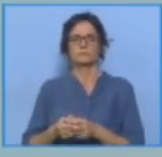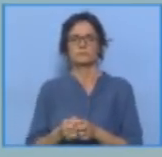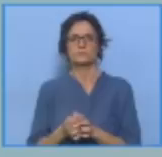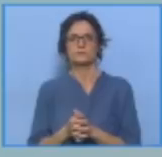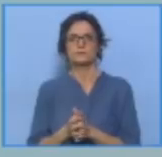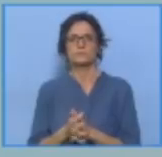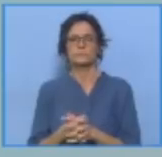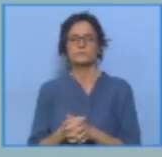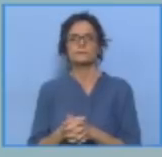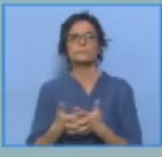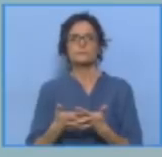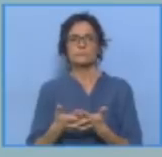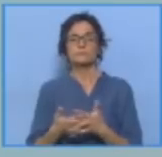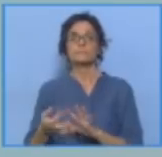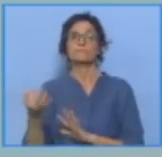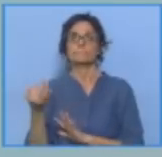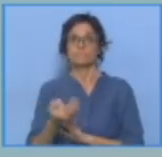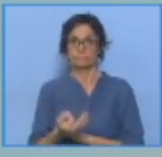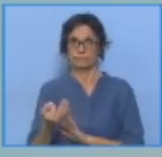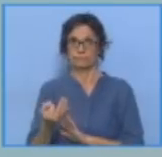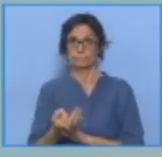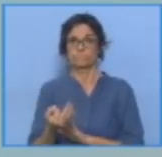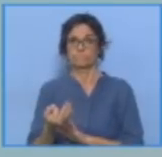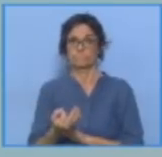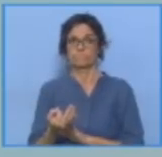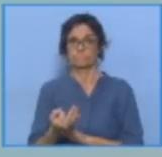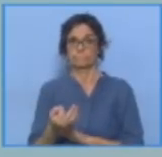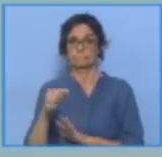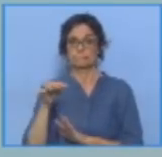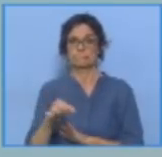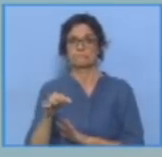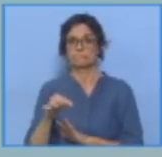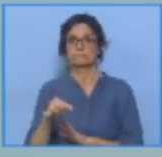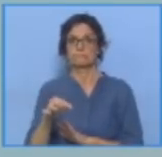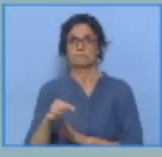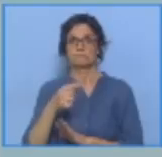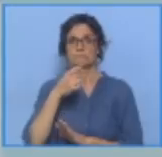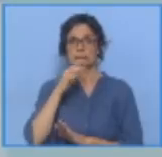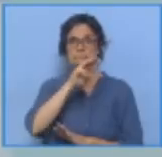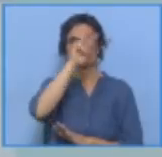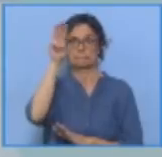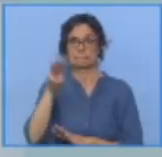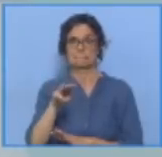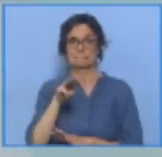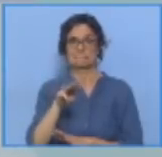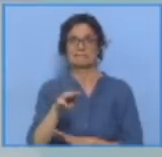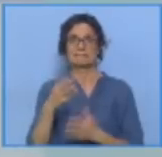Frei José Nunes, realmente há aqui quase um inquérito, uma sondagem, não